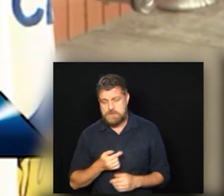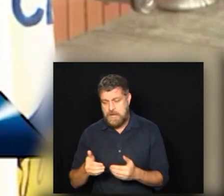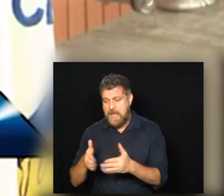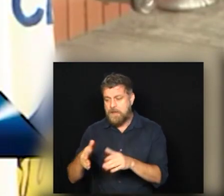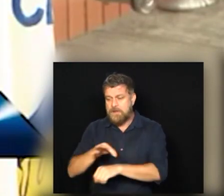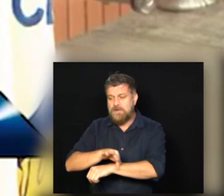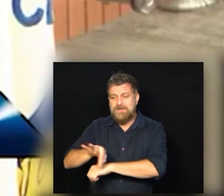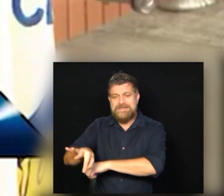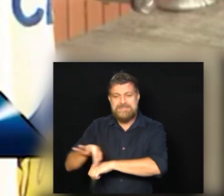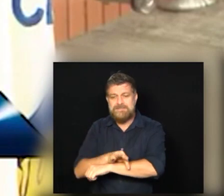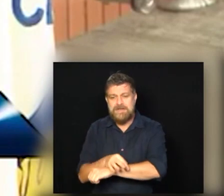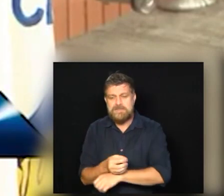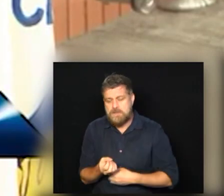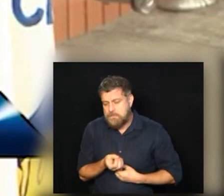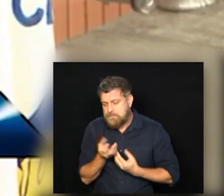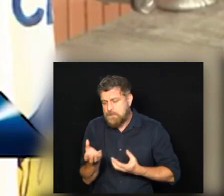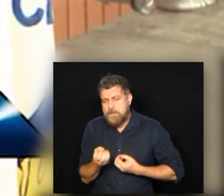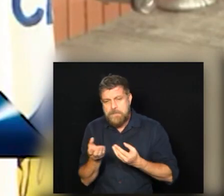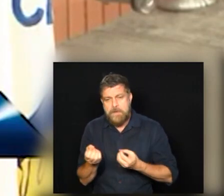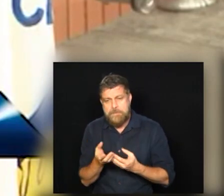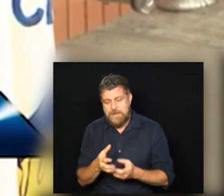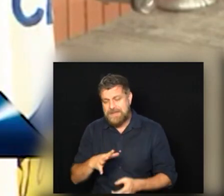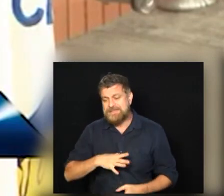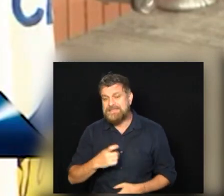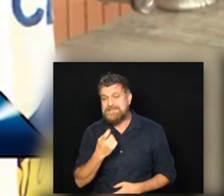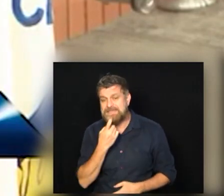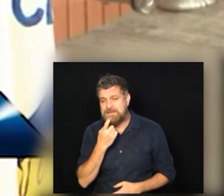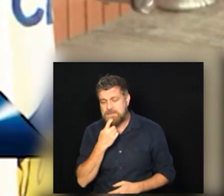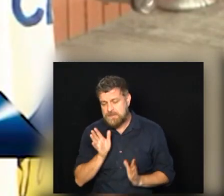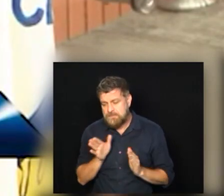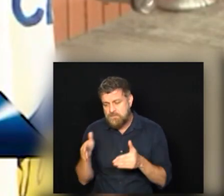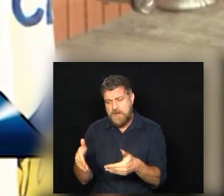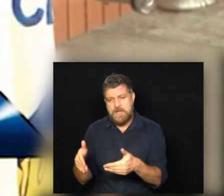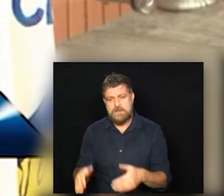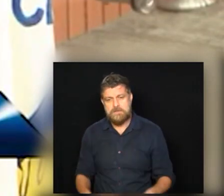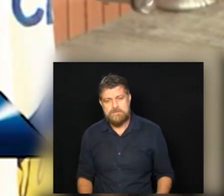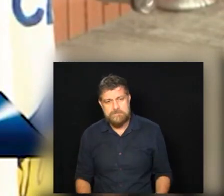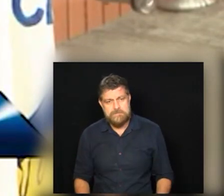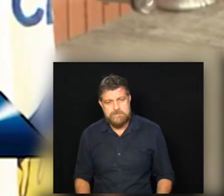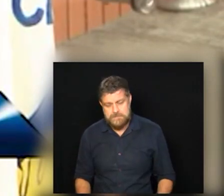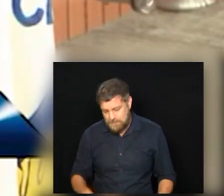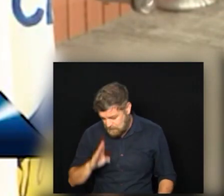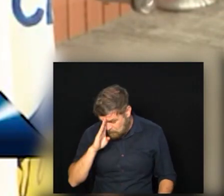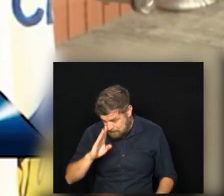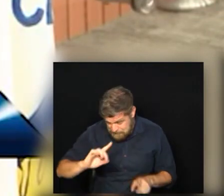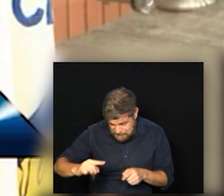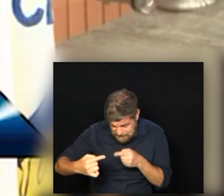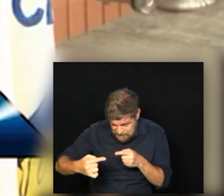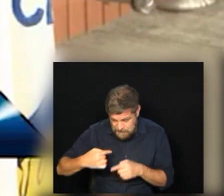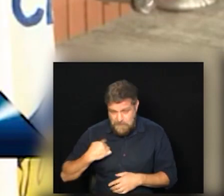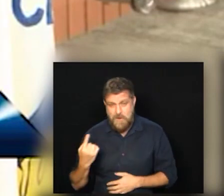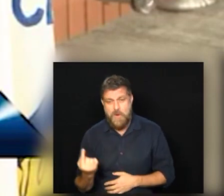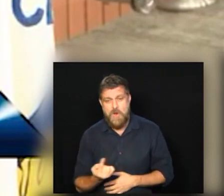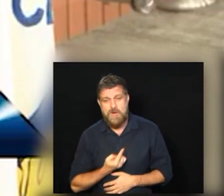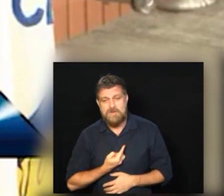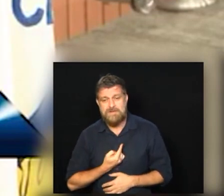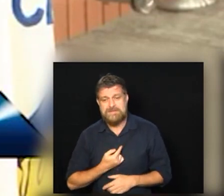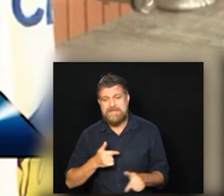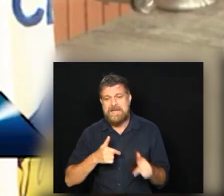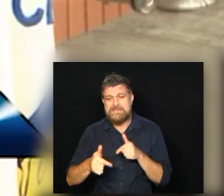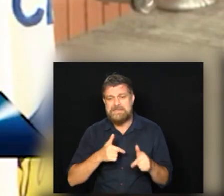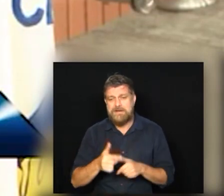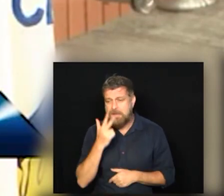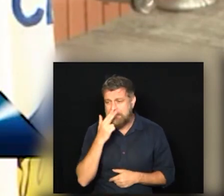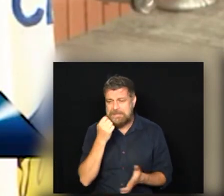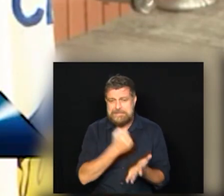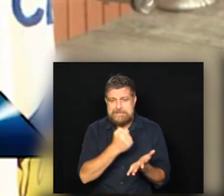os arquitetos para falar especificamente de Campinas? Bom, o principal é que nós nos tornamos despachantes e